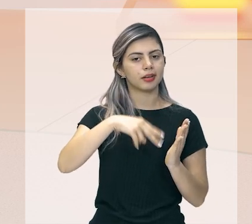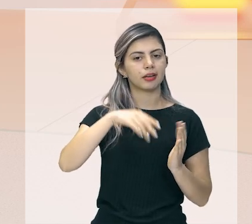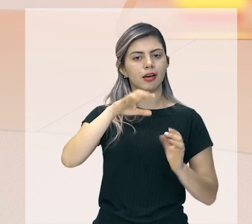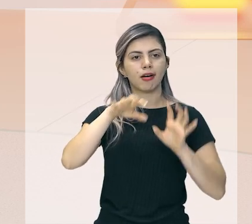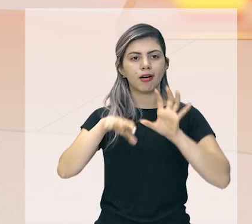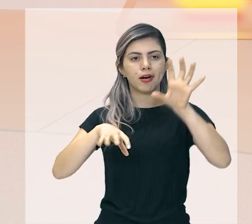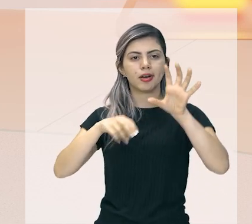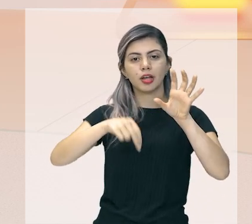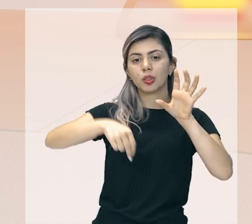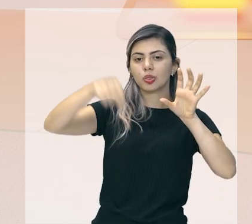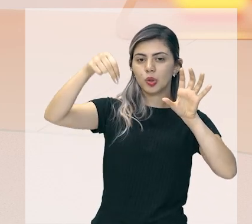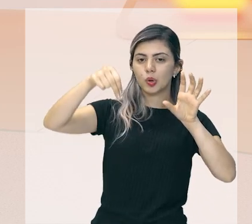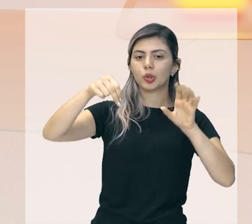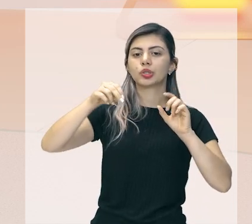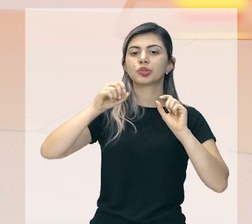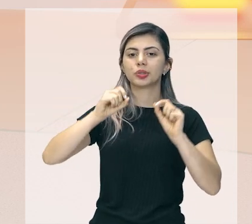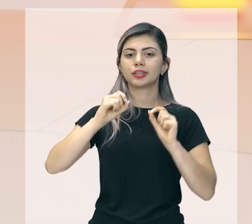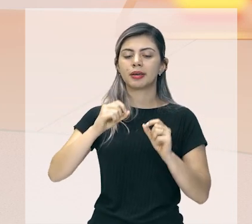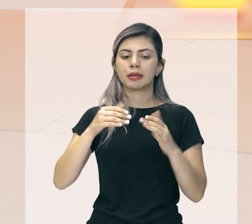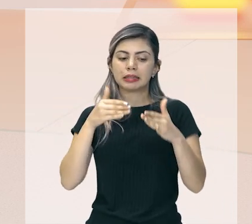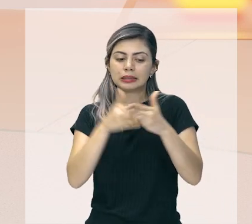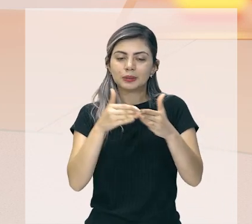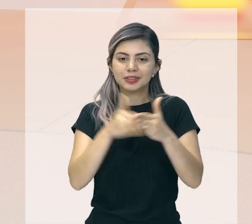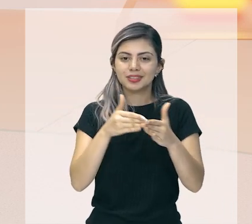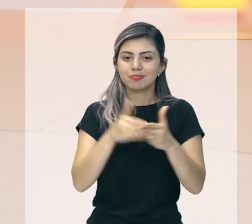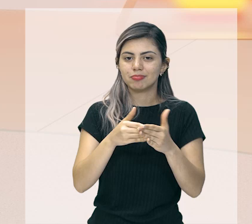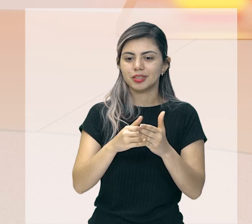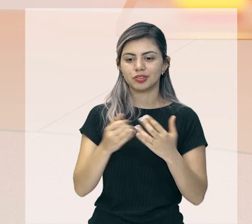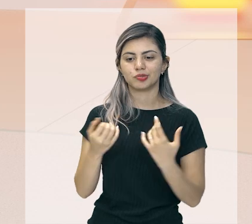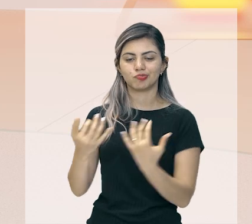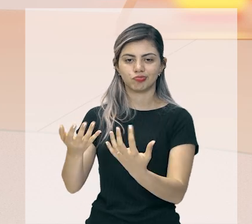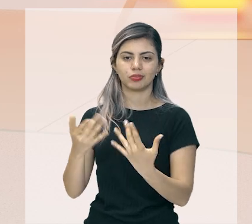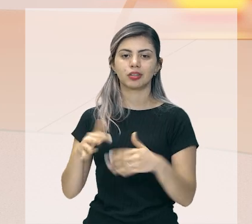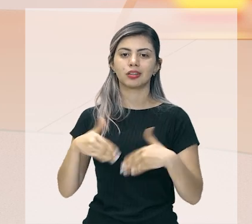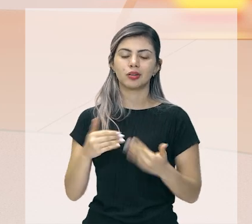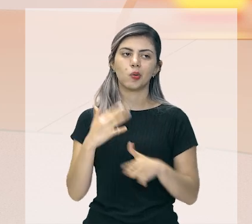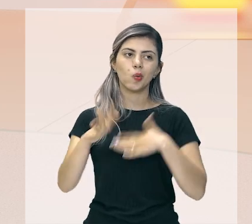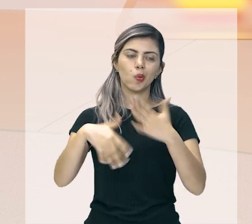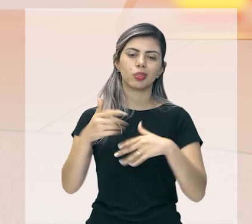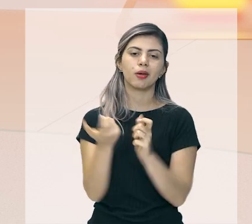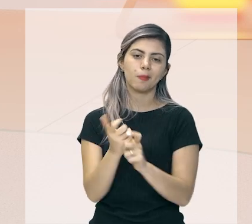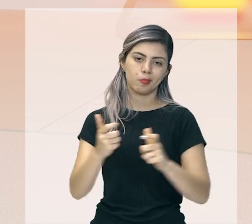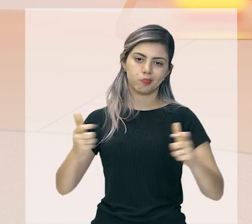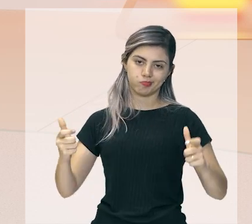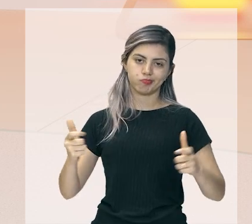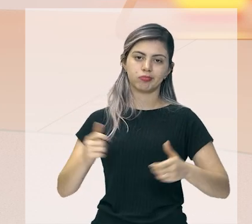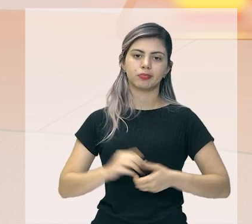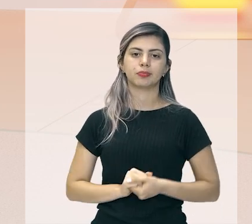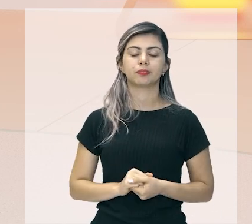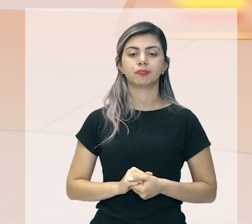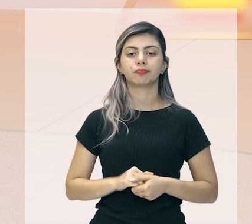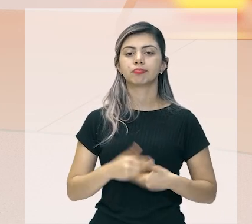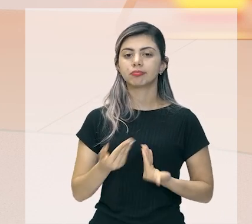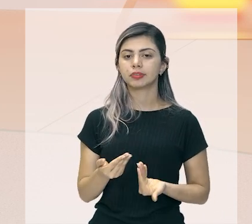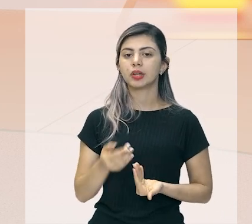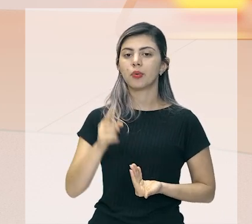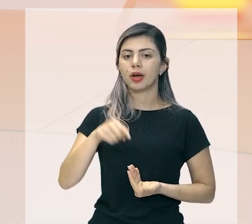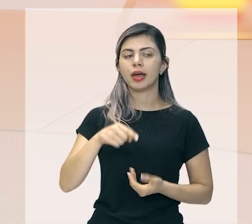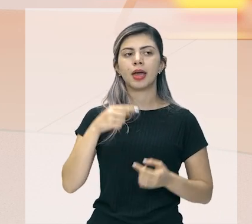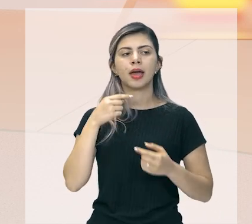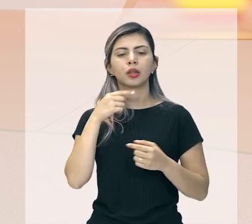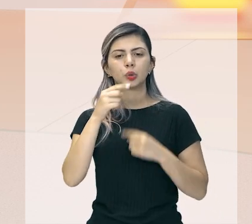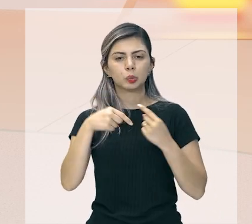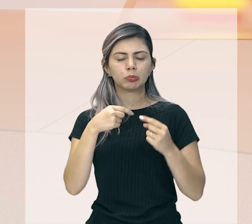ali, ó, na produção de soja, ele está ali no limite, né? E que é uma tendência que vem acontecendo com o passar do tempo. Então, esse tipo de questionamento é